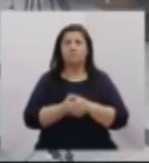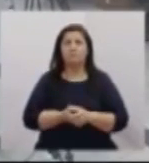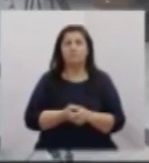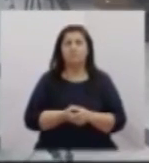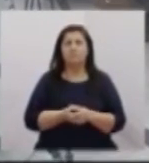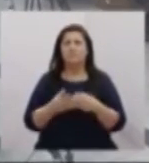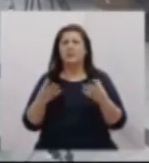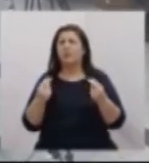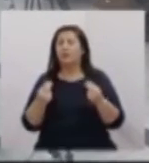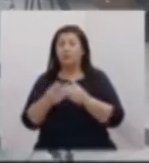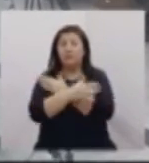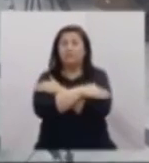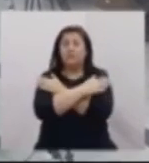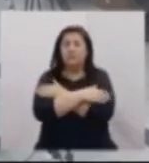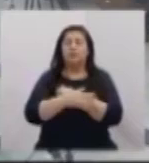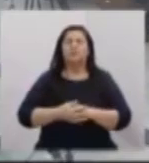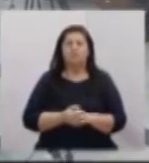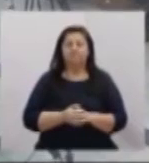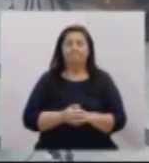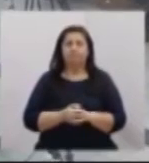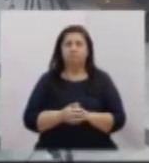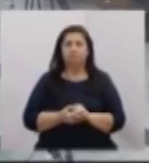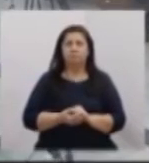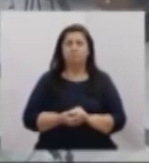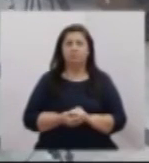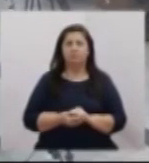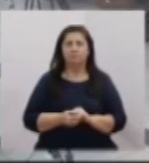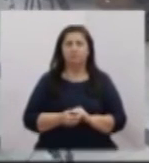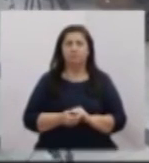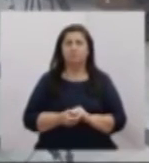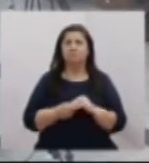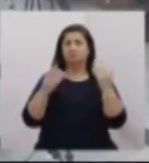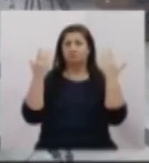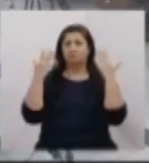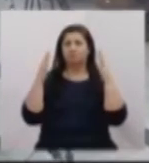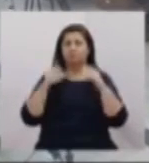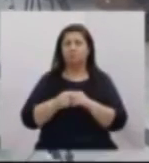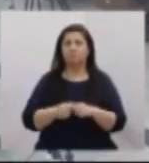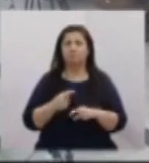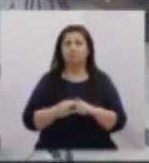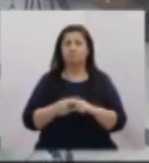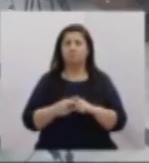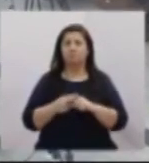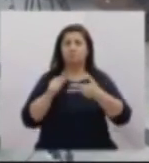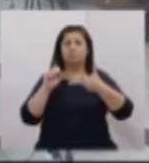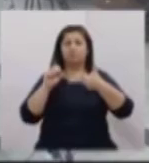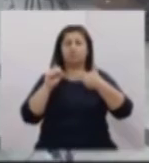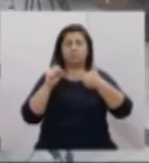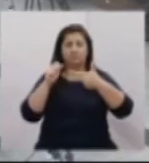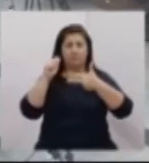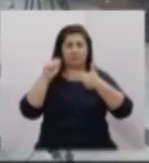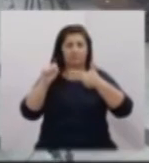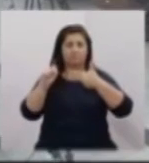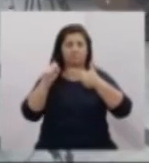muitos desempregados, pais e mães de família. Então, pastor, parabéns, porque acredito que o poder público tem algumas